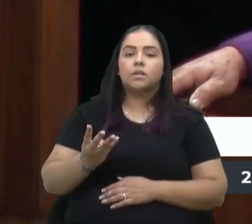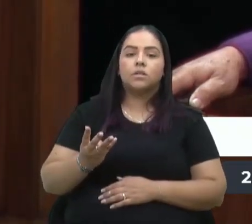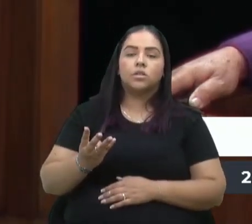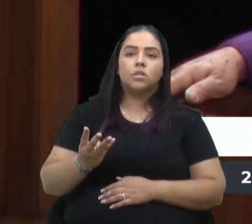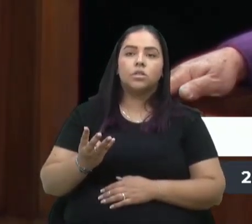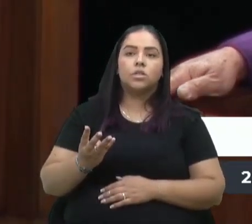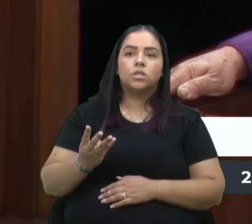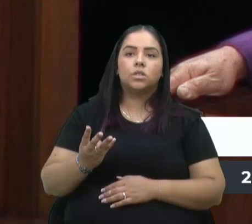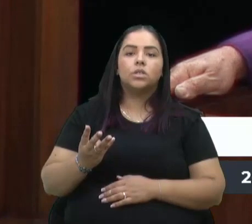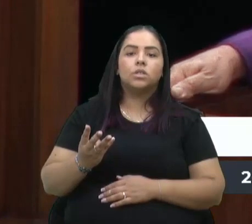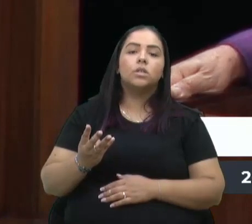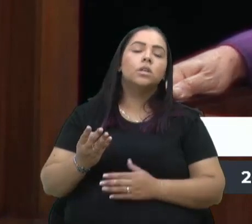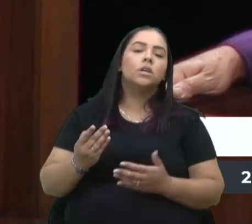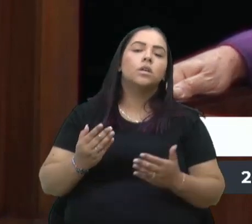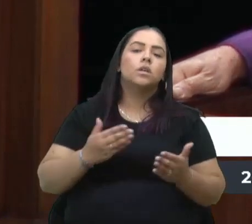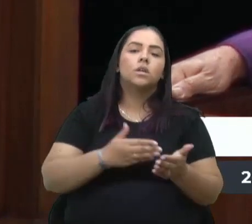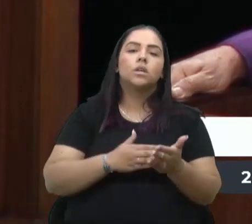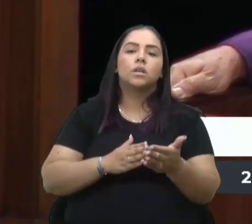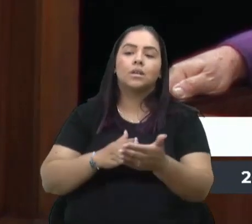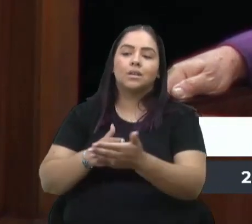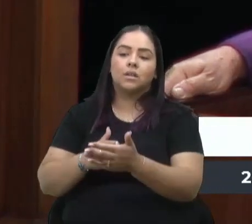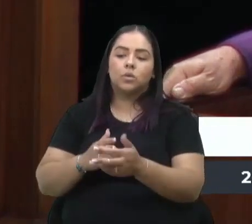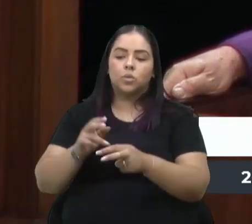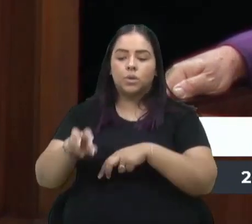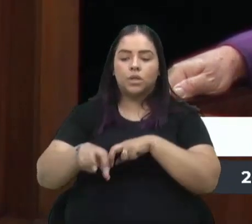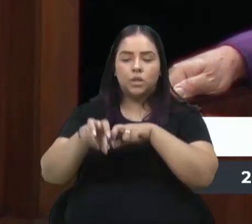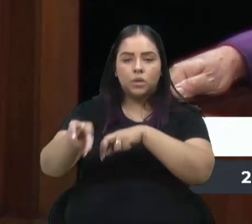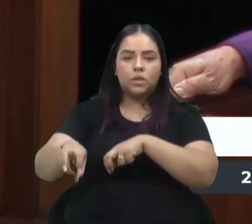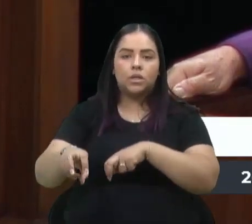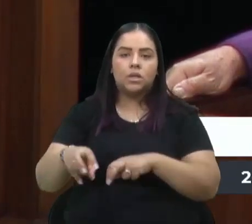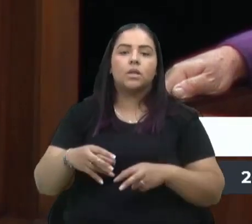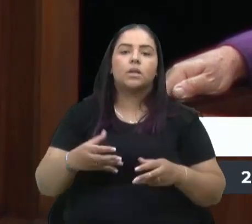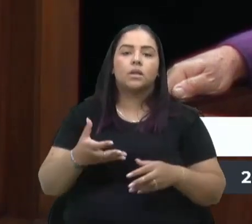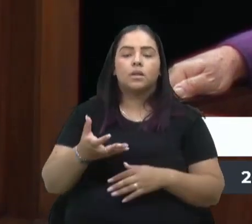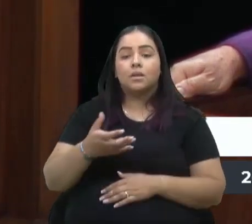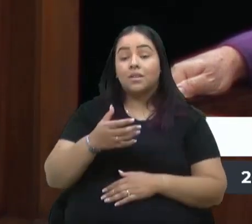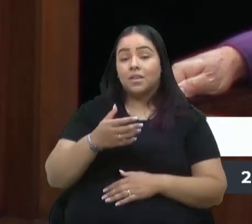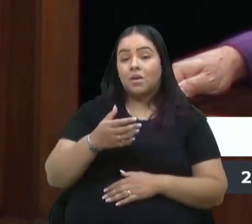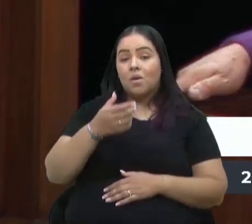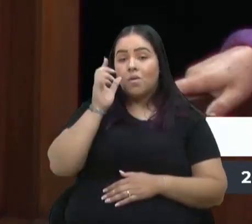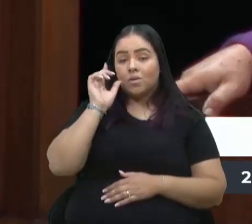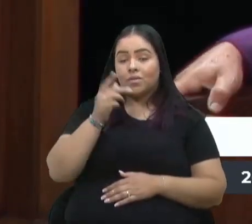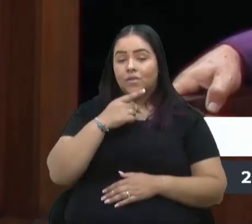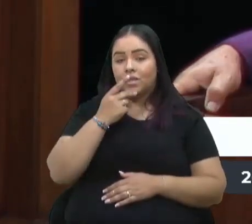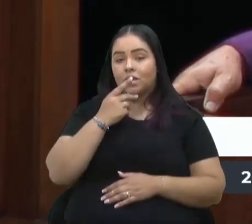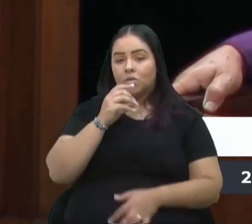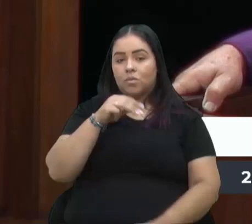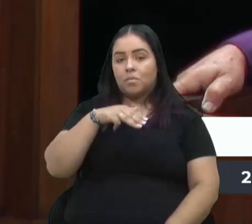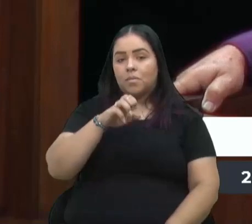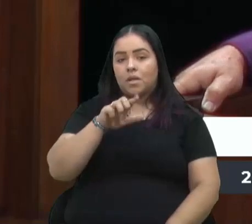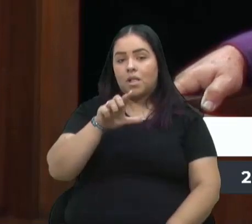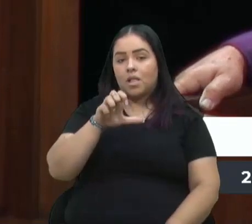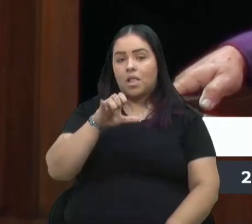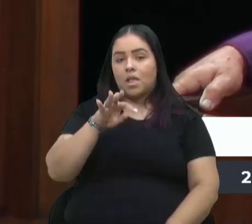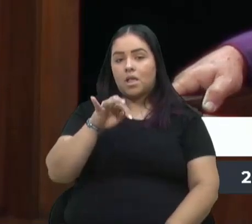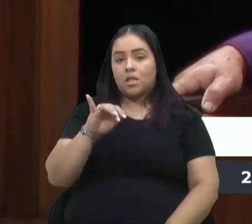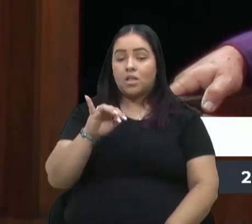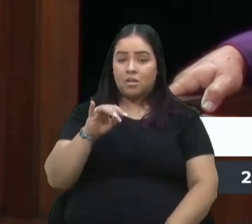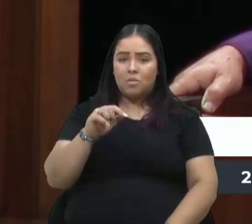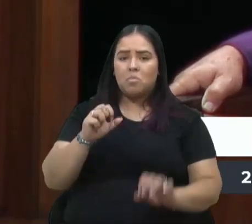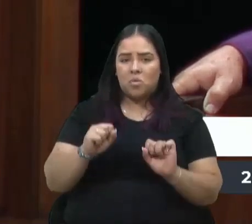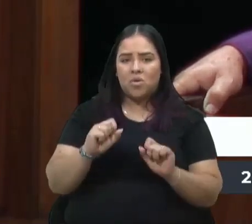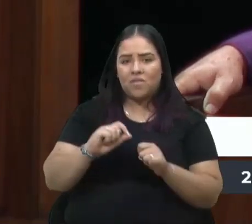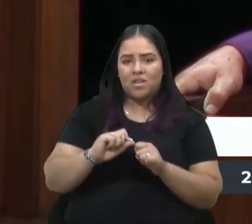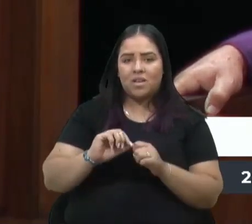pelo interior, e quer fazer mais, e falei ontem com o Melete, e tem condições de fazer mais.